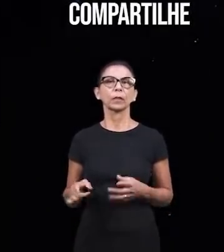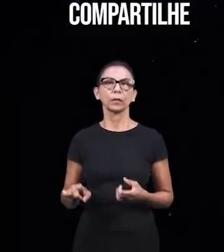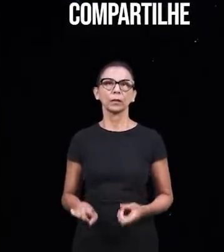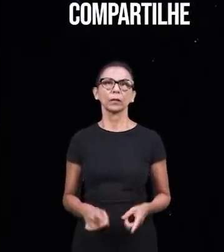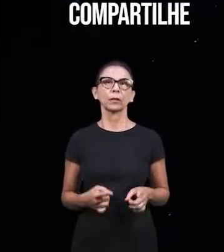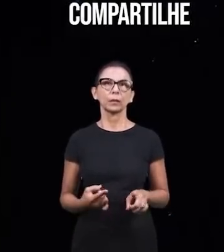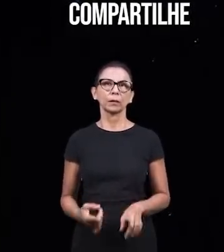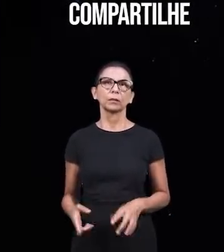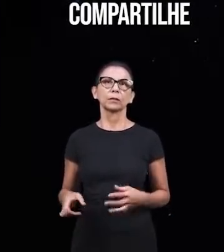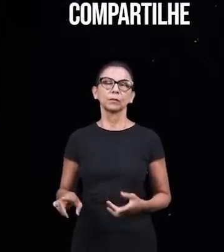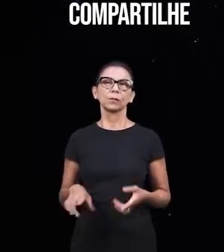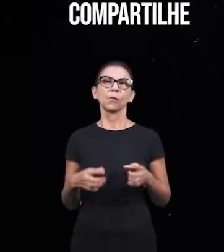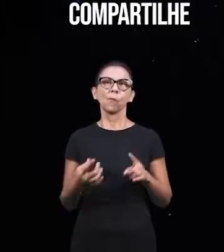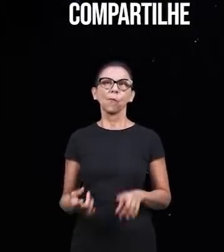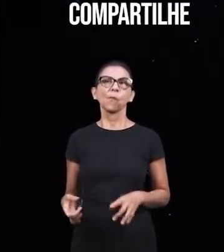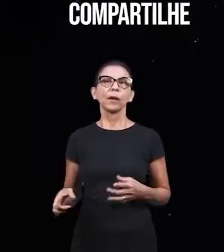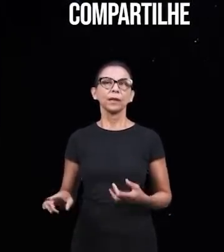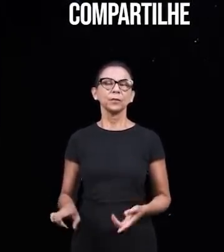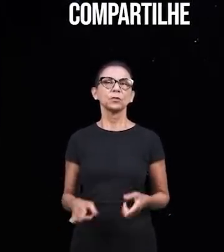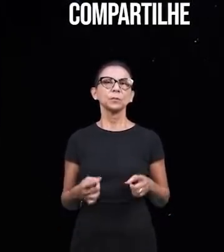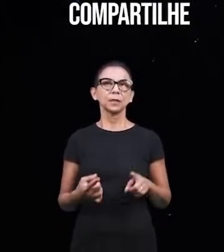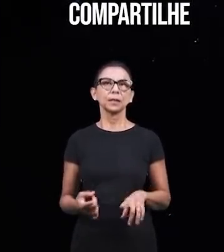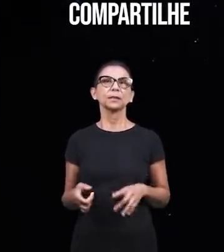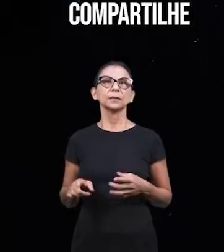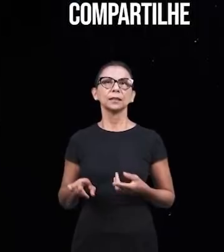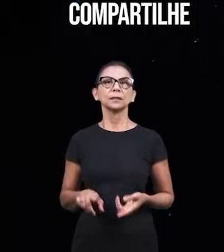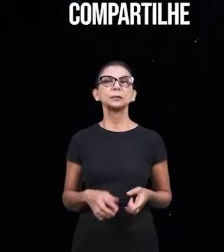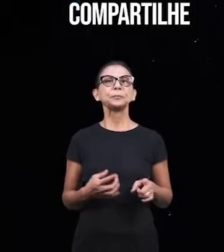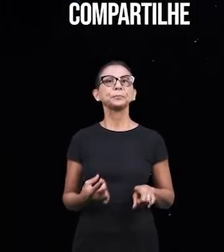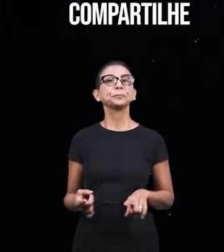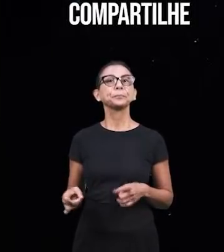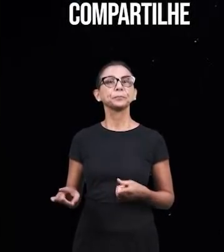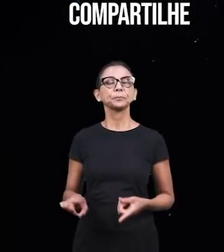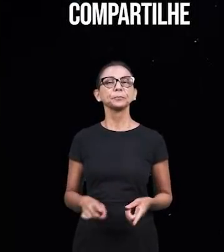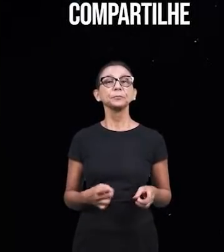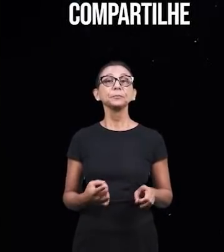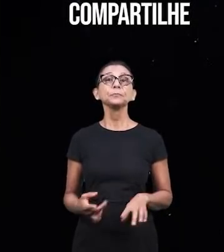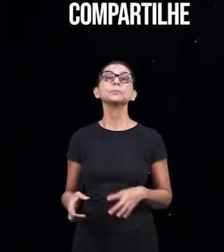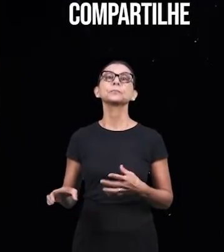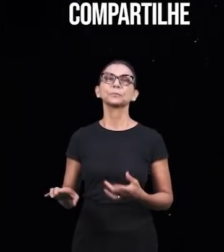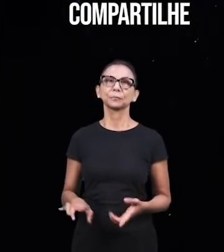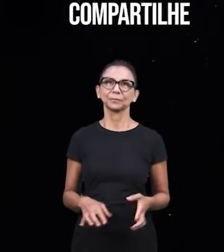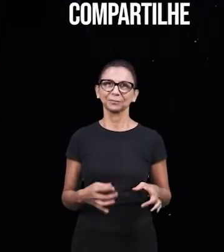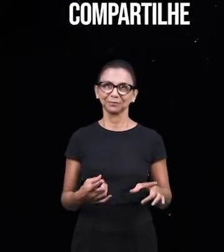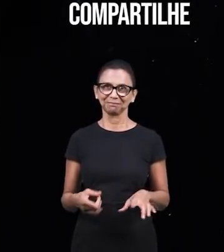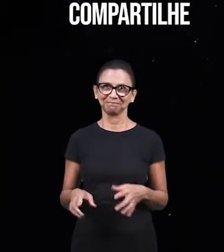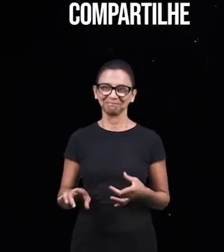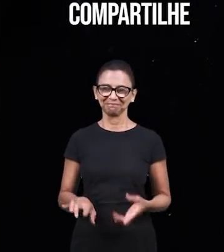Eis o